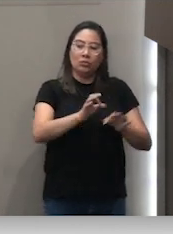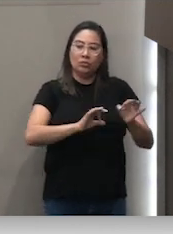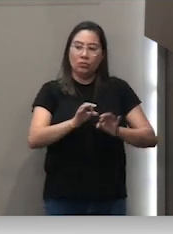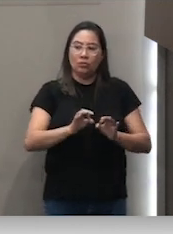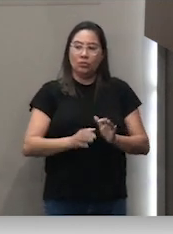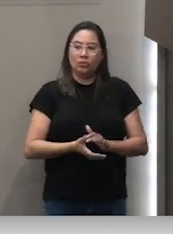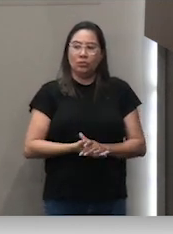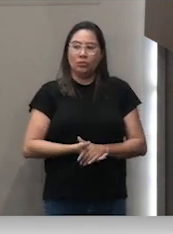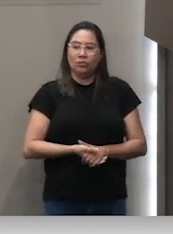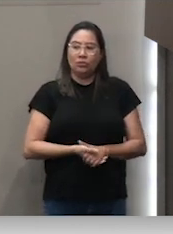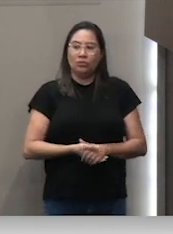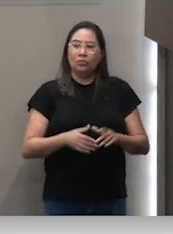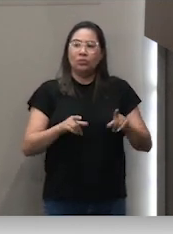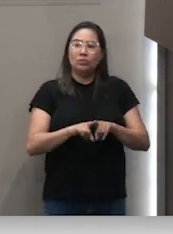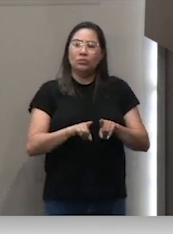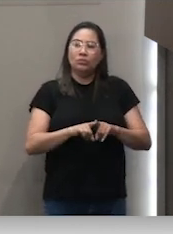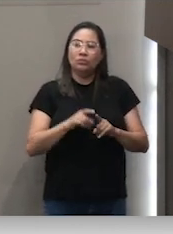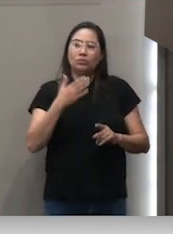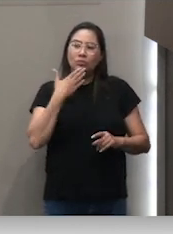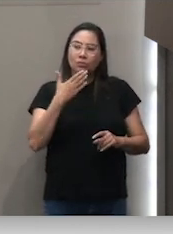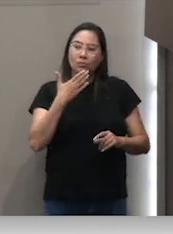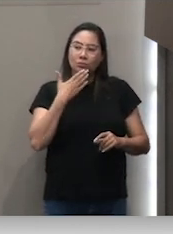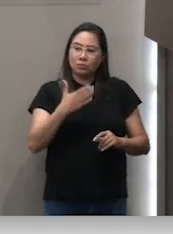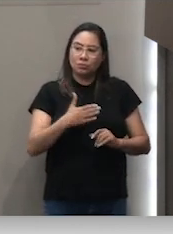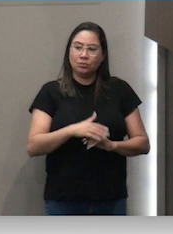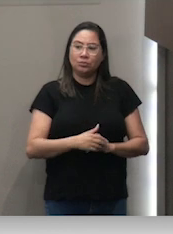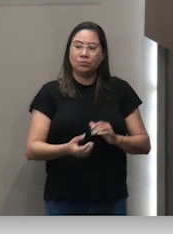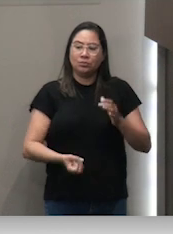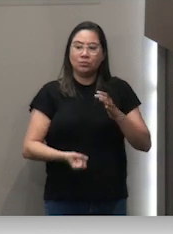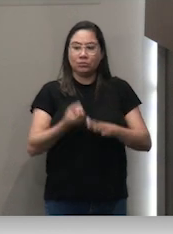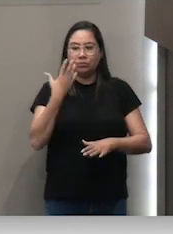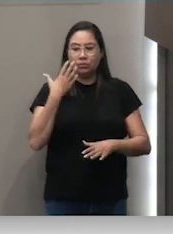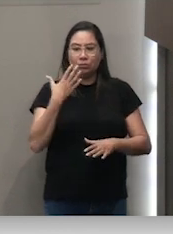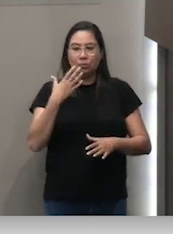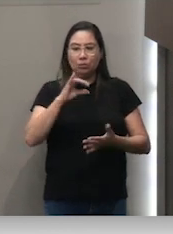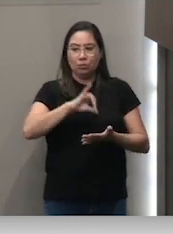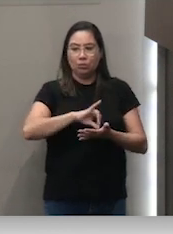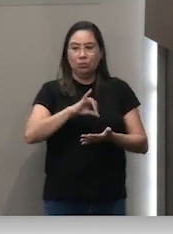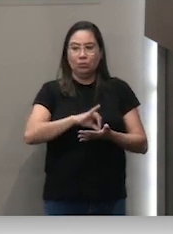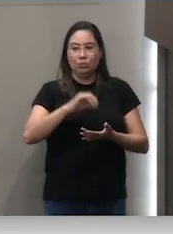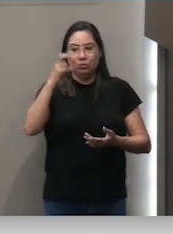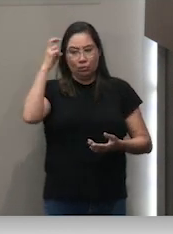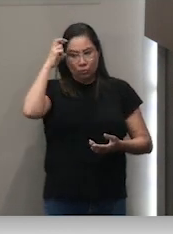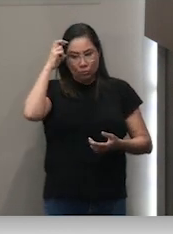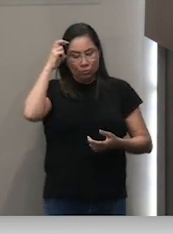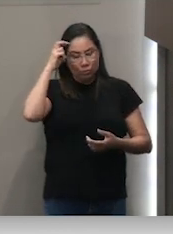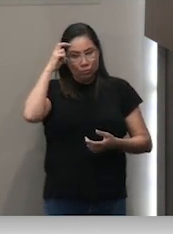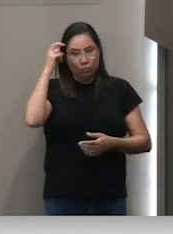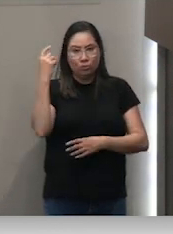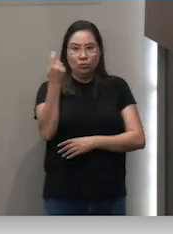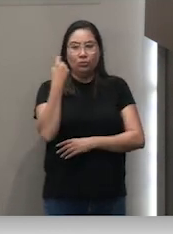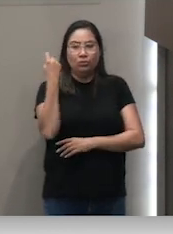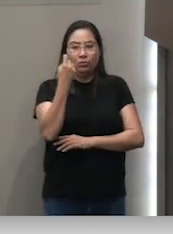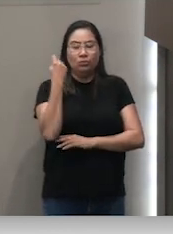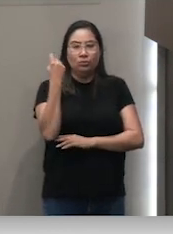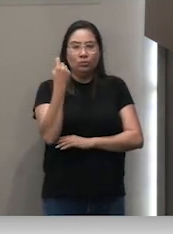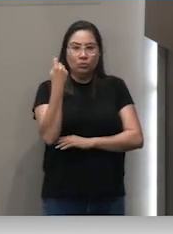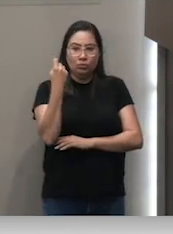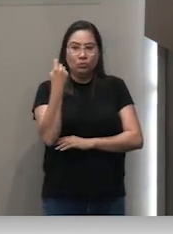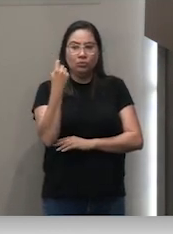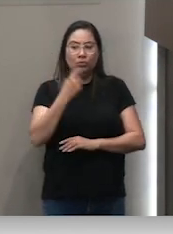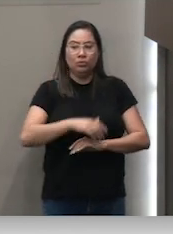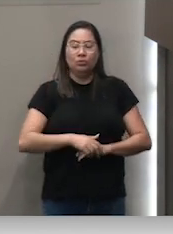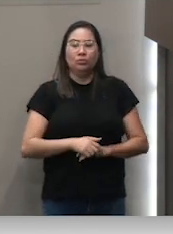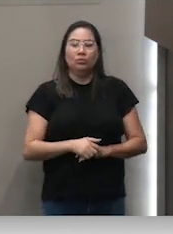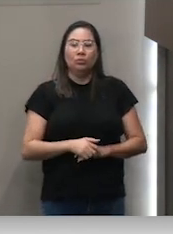Prozepa. Indicamos também ao Poder Municipal também a criação de um centro de cultura campeiro aqui no município de Passo Fundo, que se denominava, então,